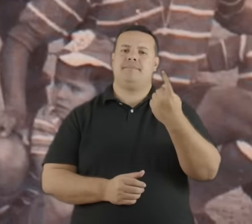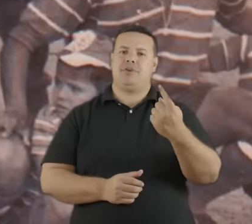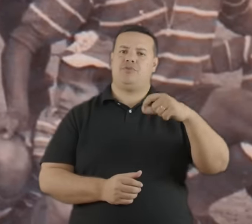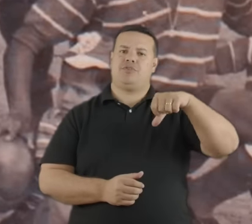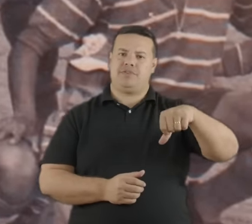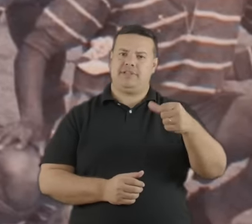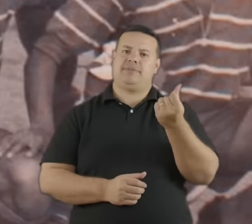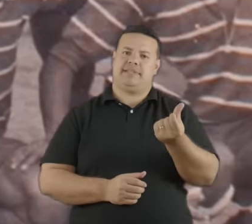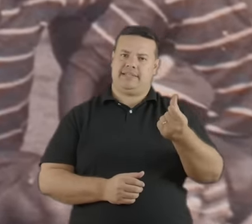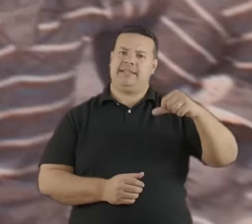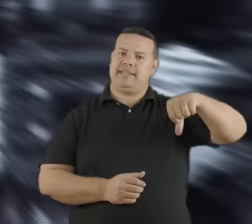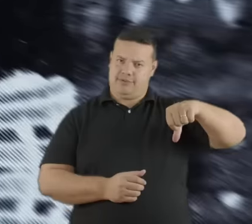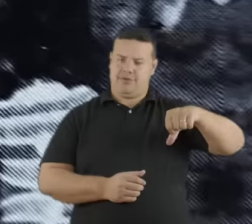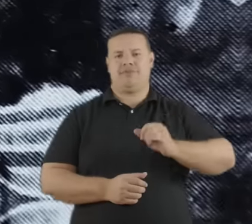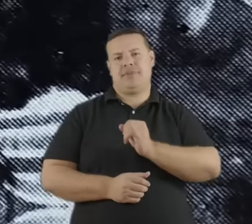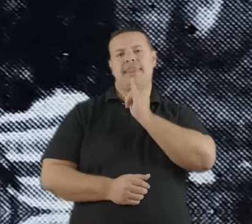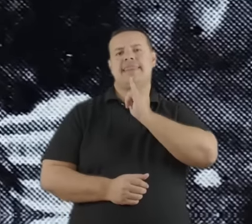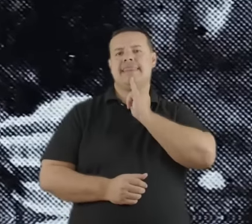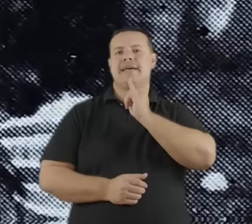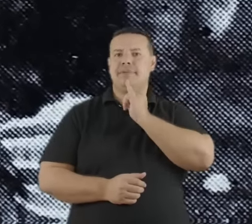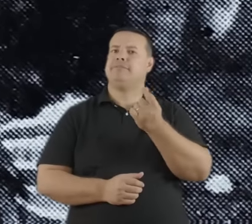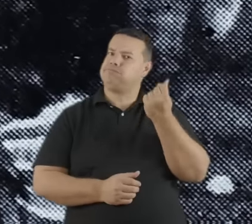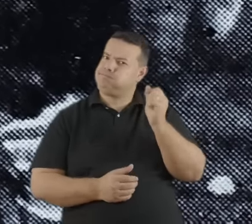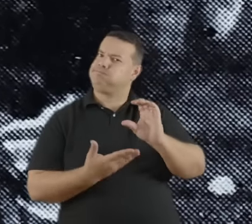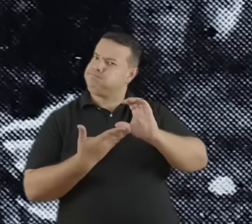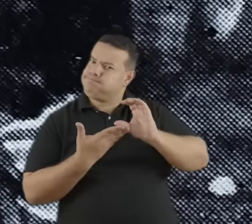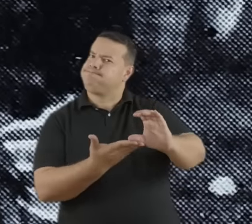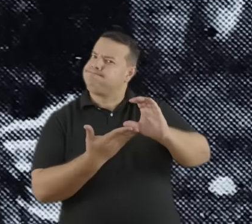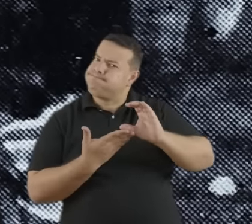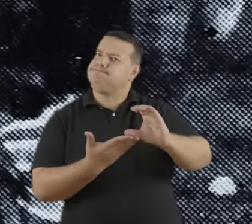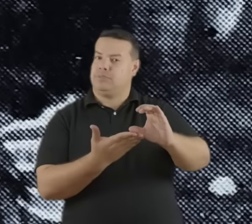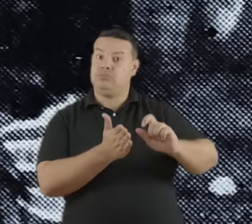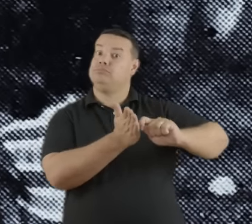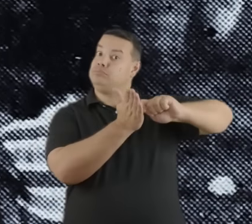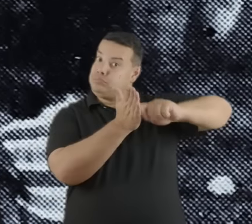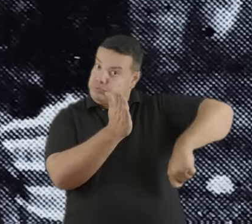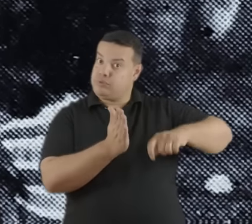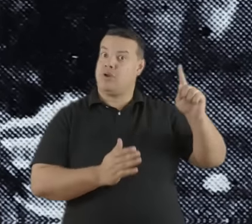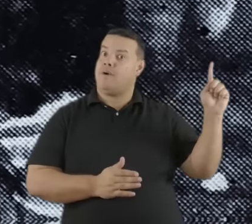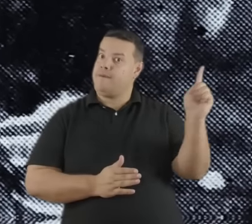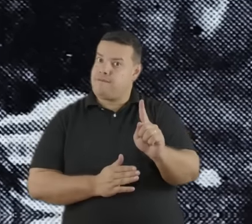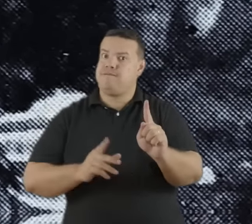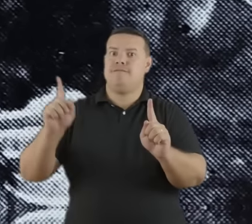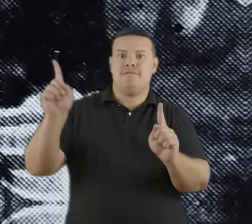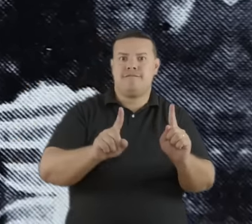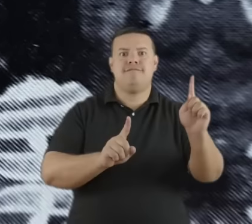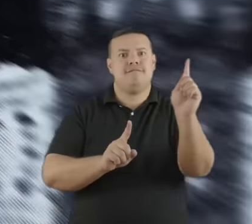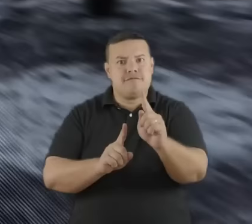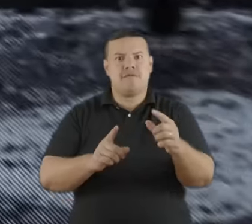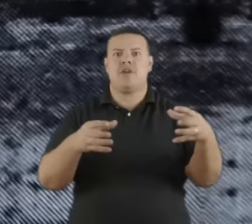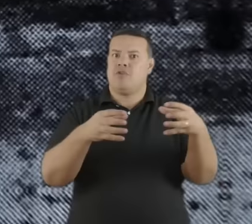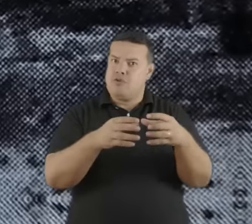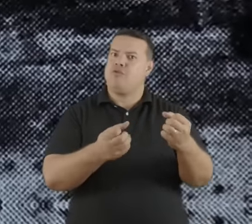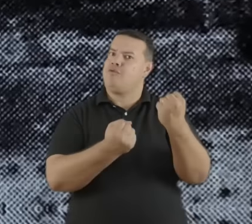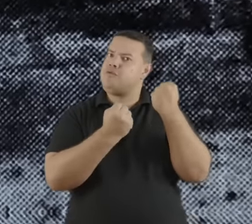Em 1969, o Itabaiana investiu pesado e efetuou diversas contratações. A receita